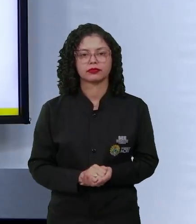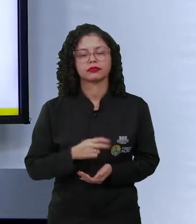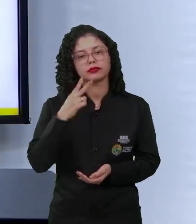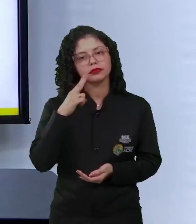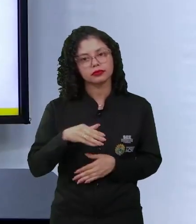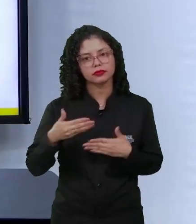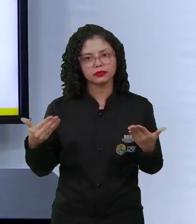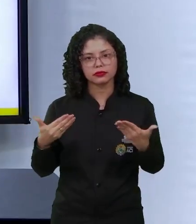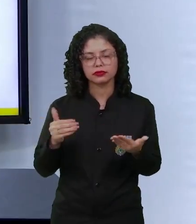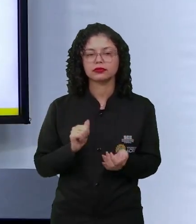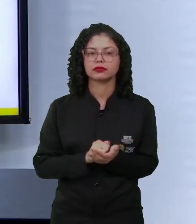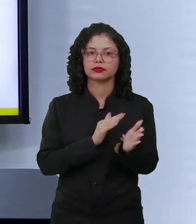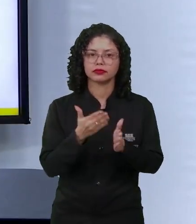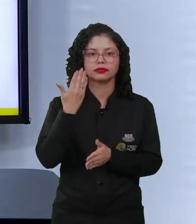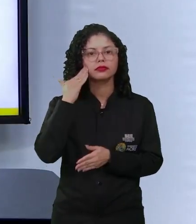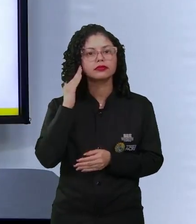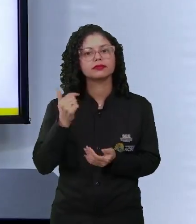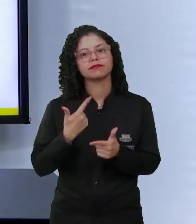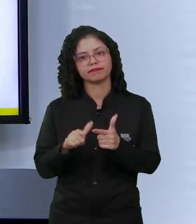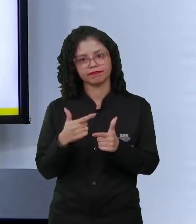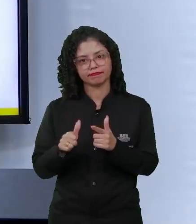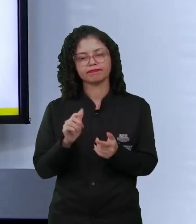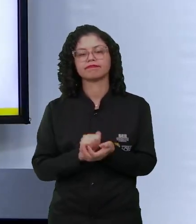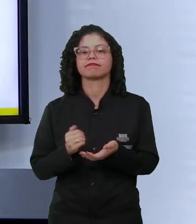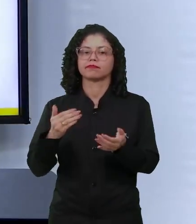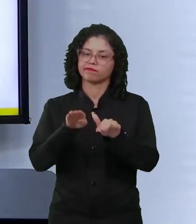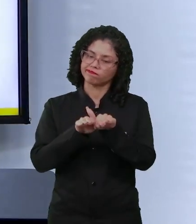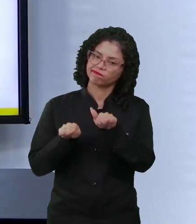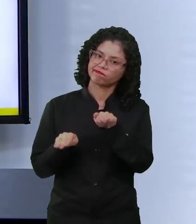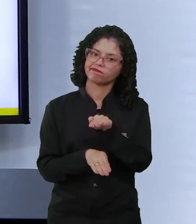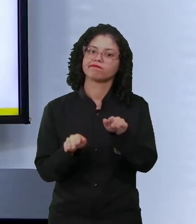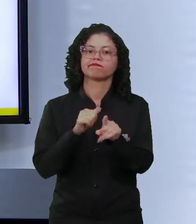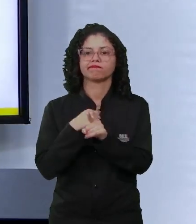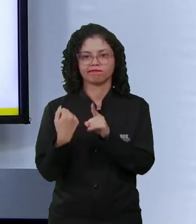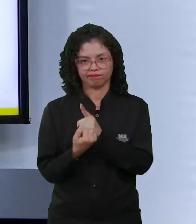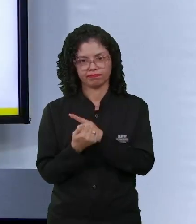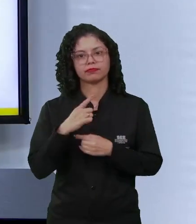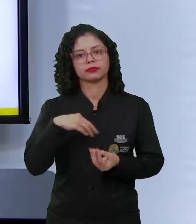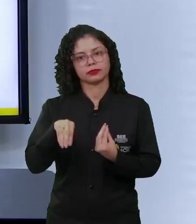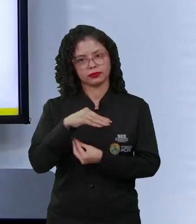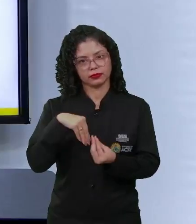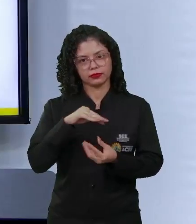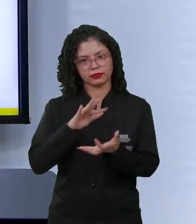também passa a entender os problemas das desigualdades sociais